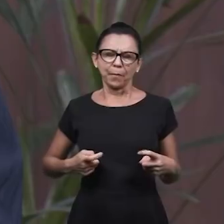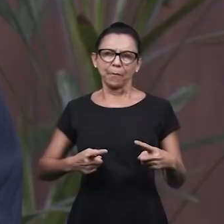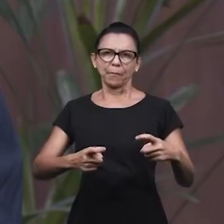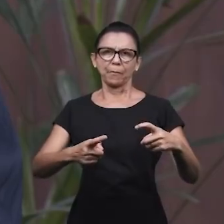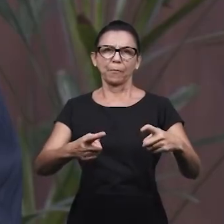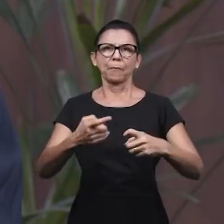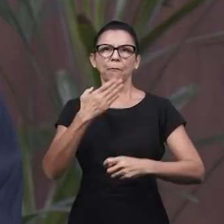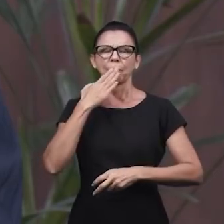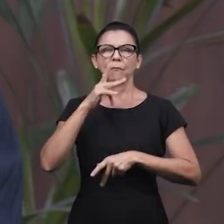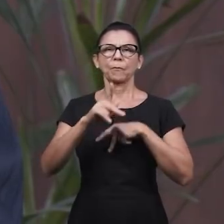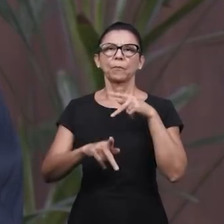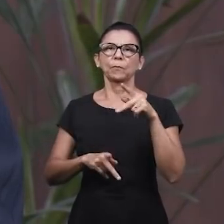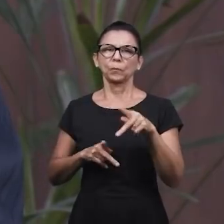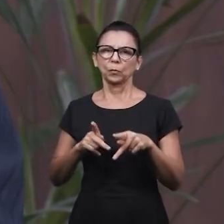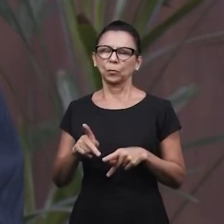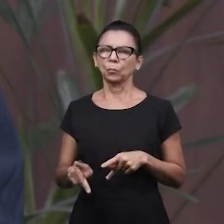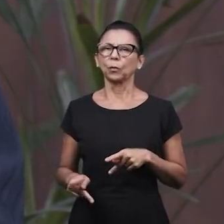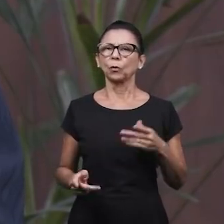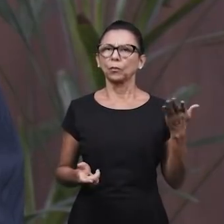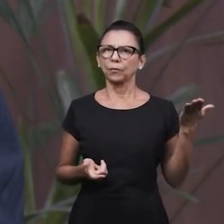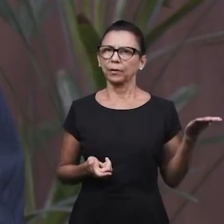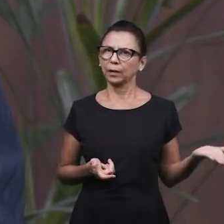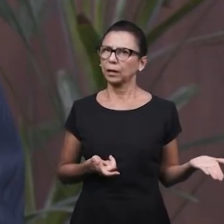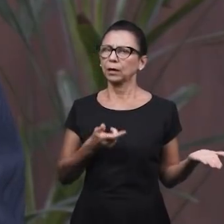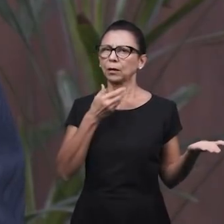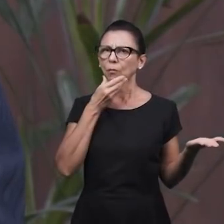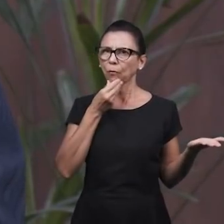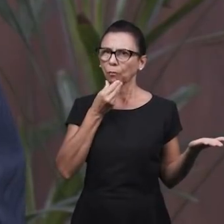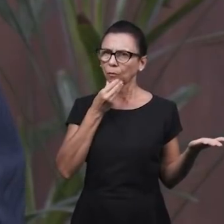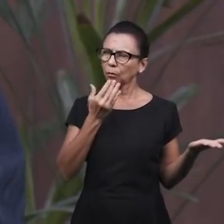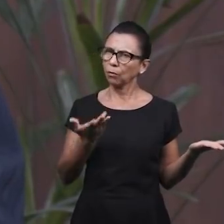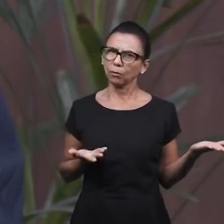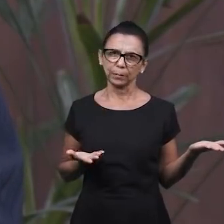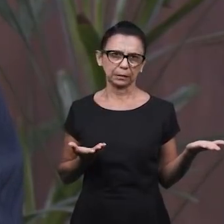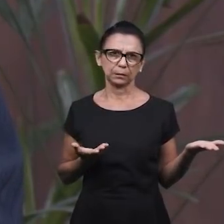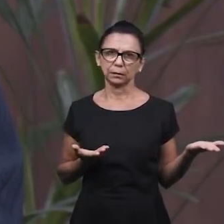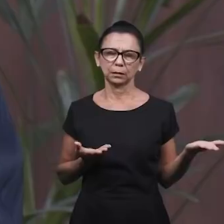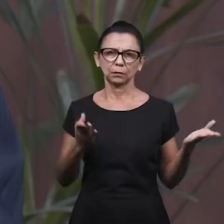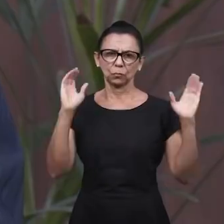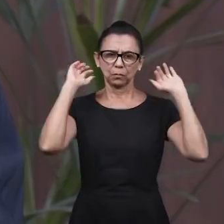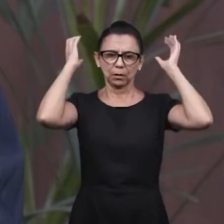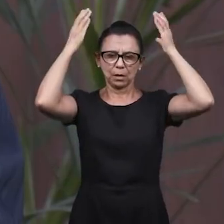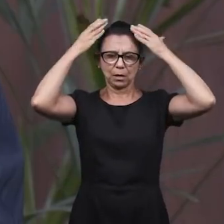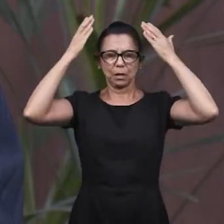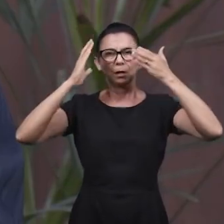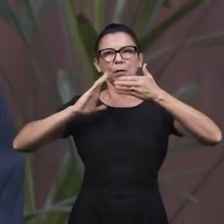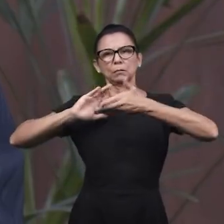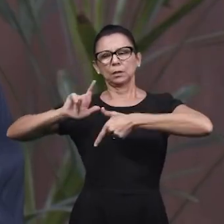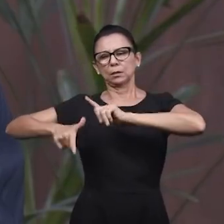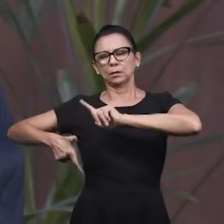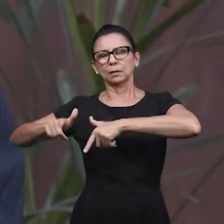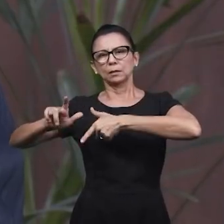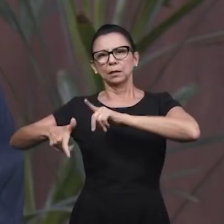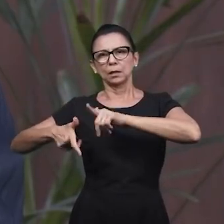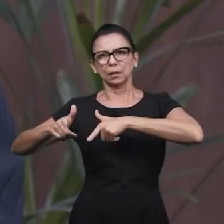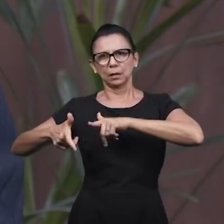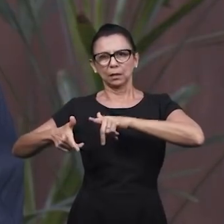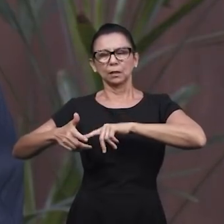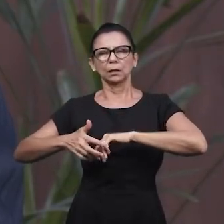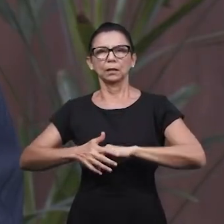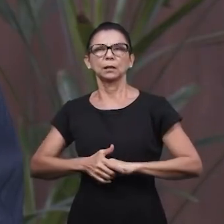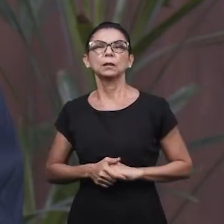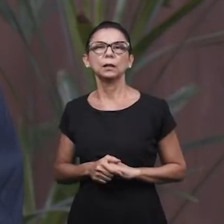em favor do seu povo. Davi foi o homem que, o rei, né, de Israel, que estabeleceu todas as